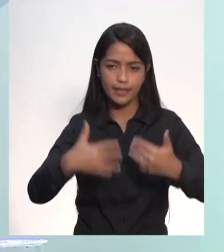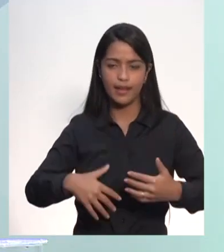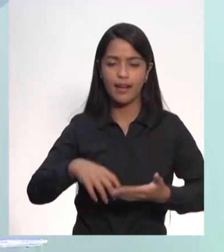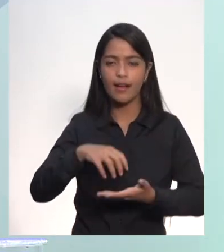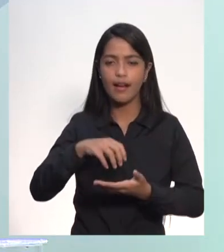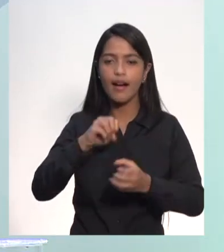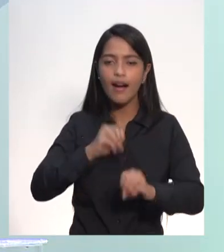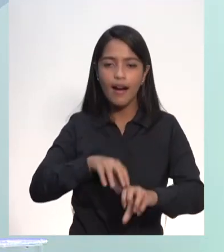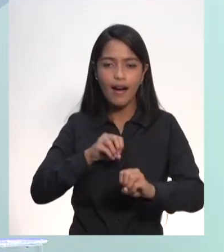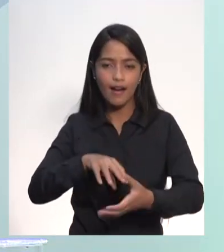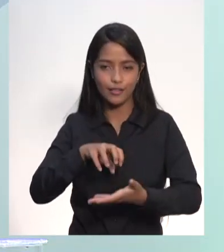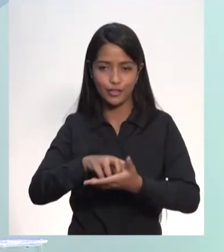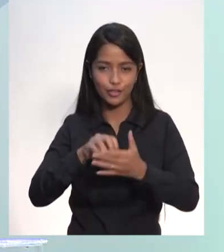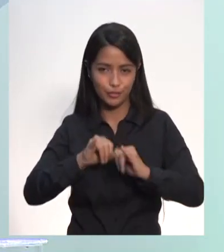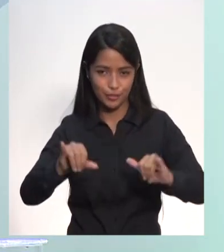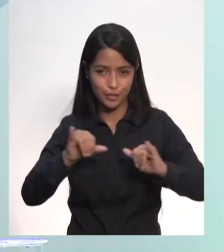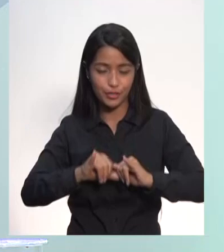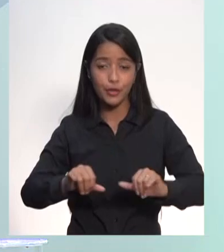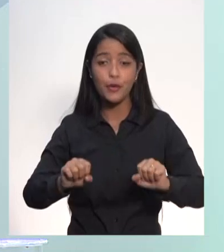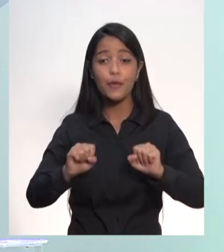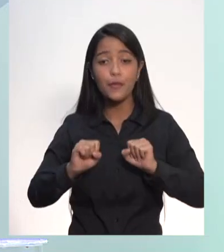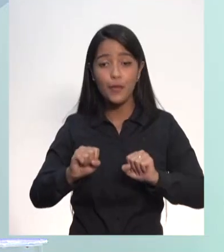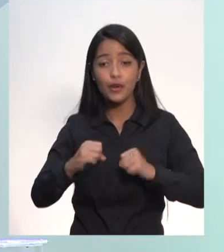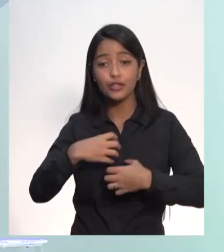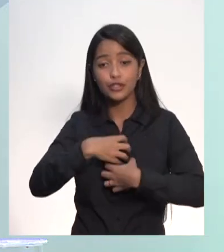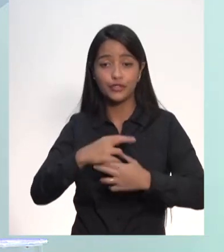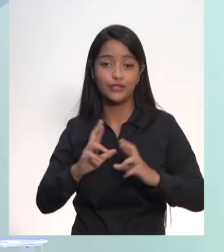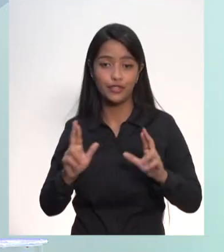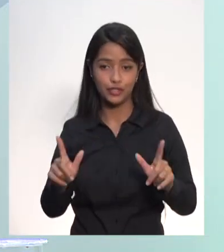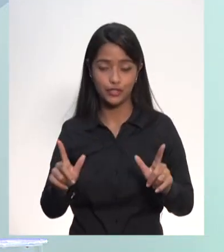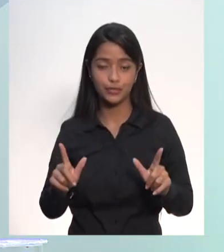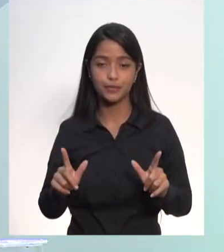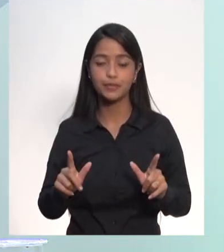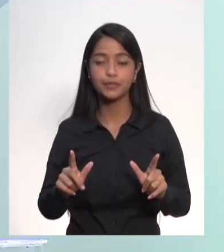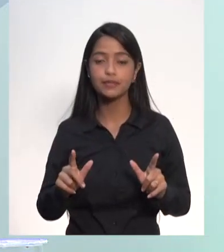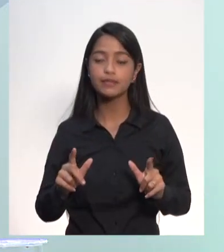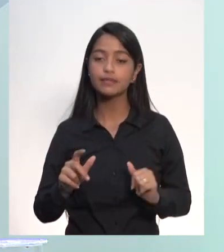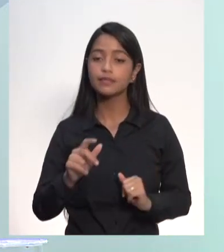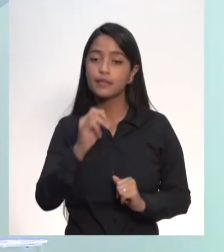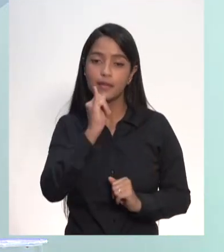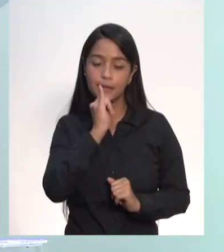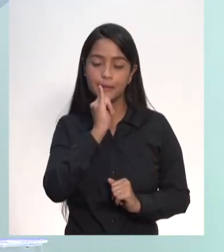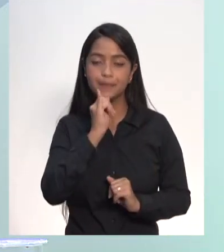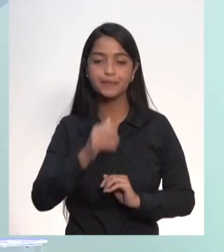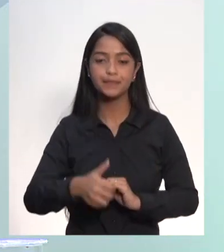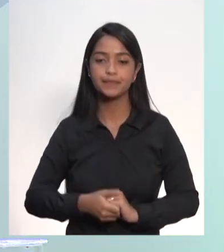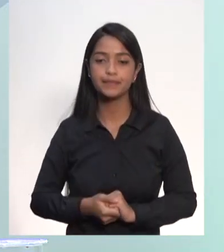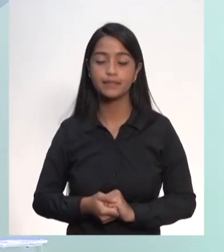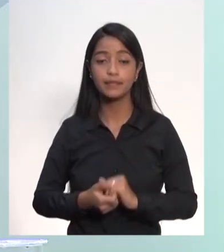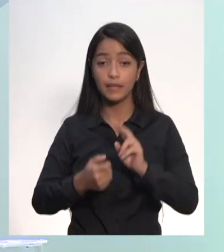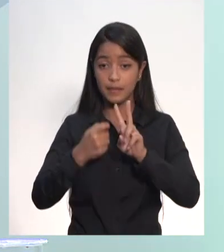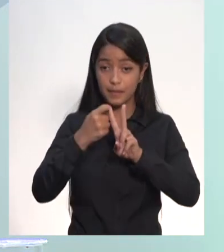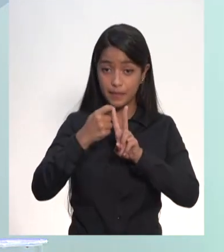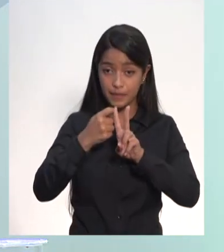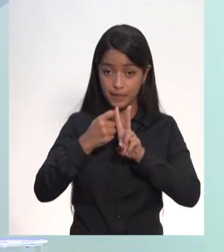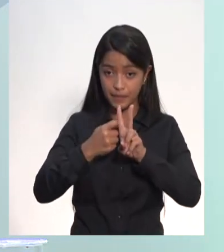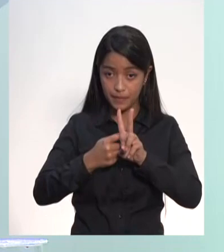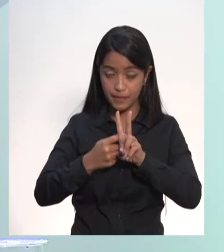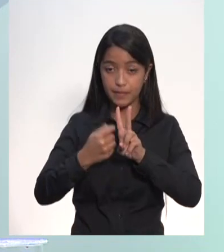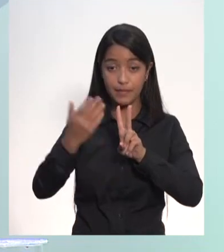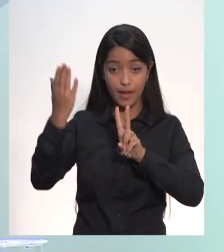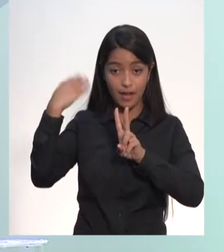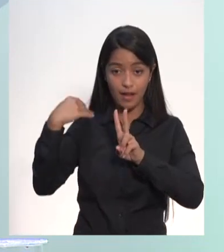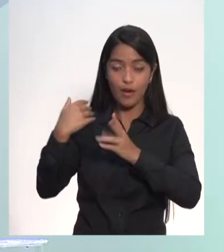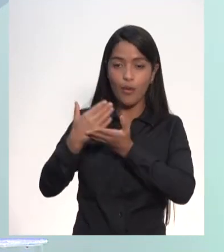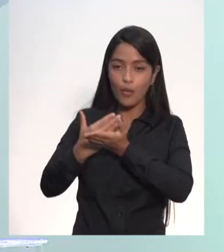eles podem ter caráteres diferentes. Então, como o bimestre, quando a gente interrompeu as aulas, o bimestre já havia